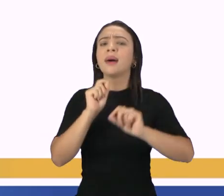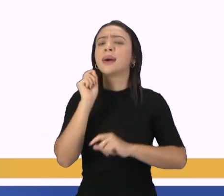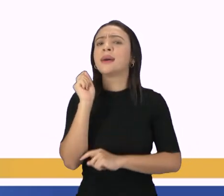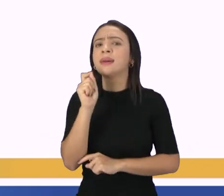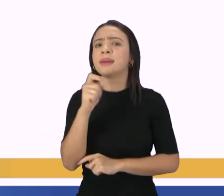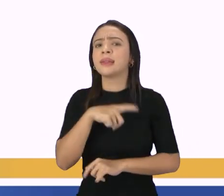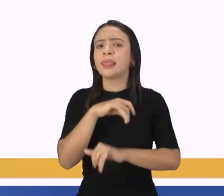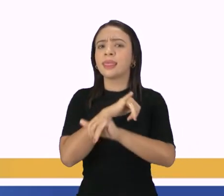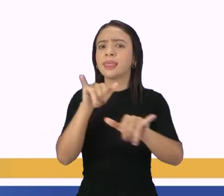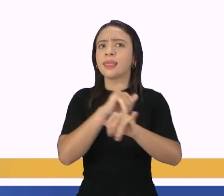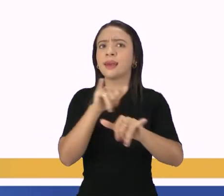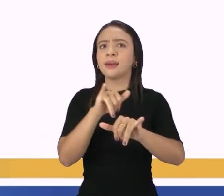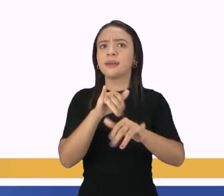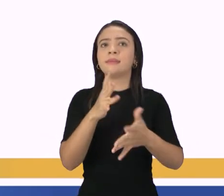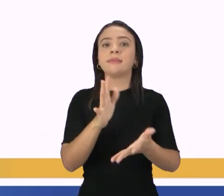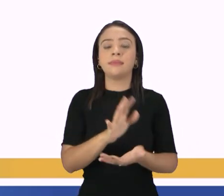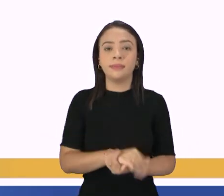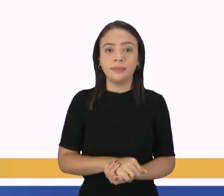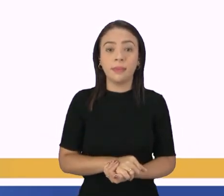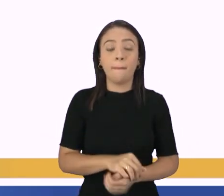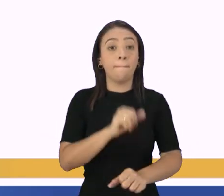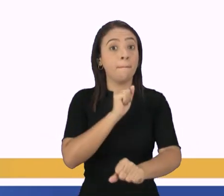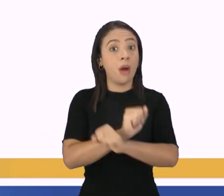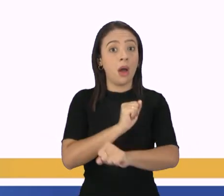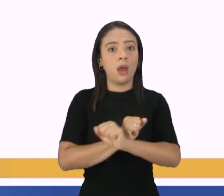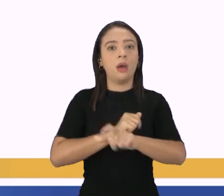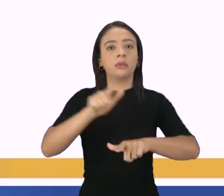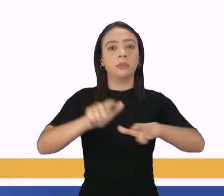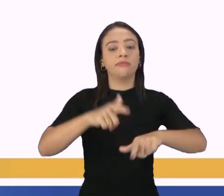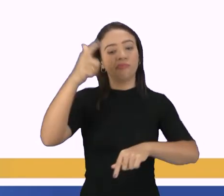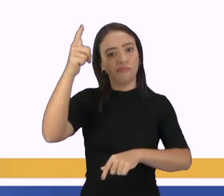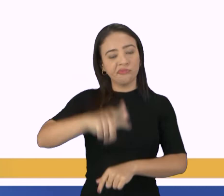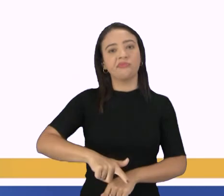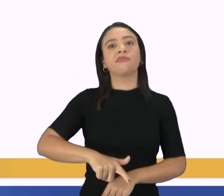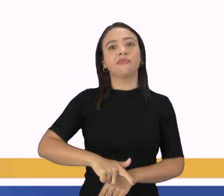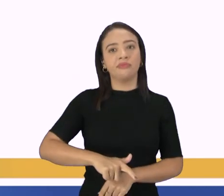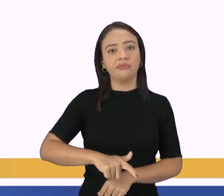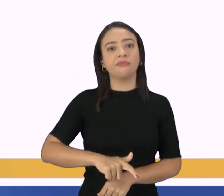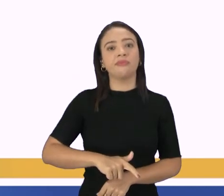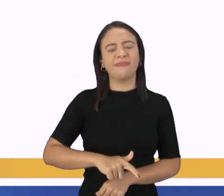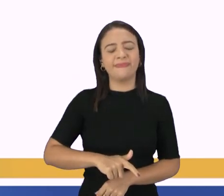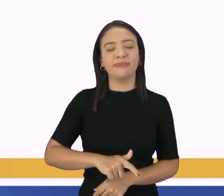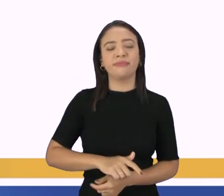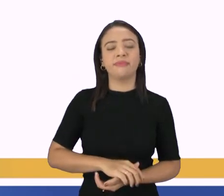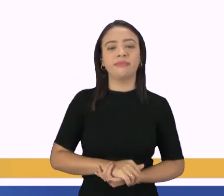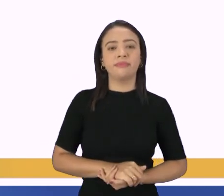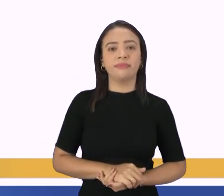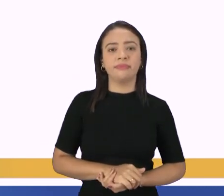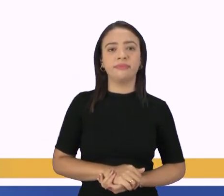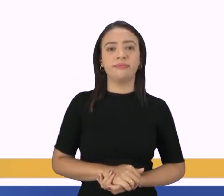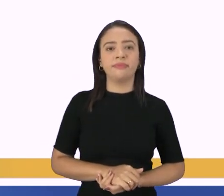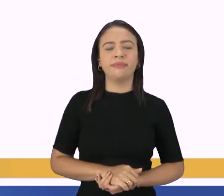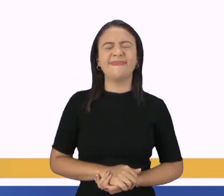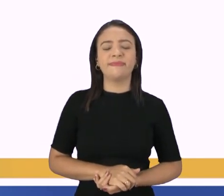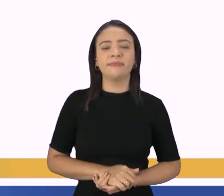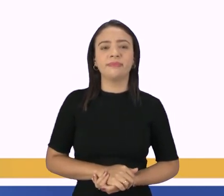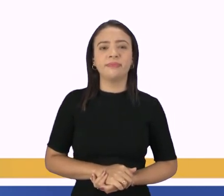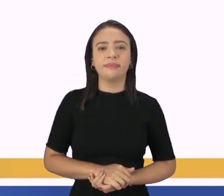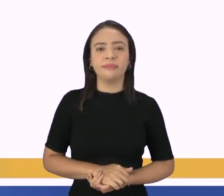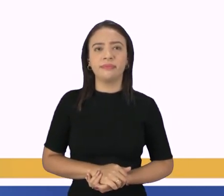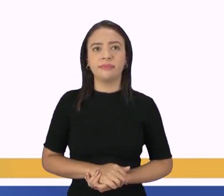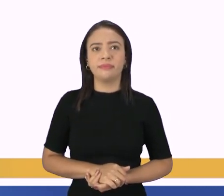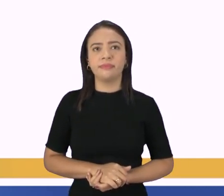aqui? Suspender suas atividades mais uma vez, ou seja, a suspensão das atividades dos